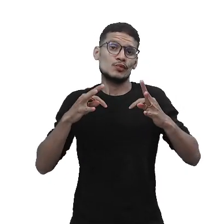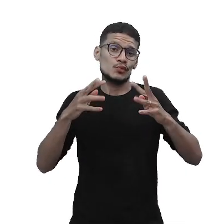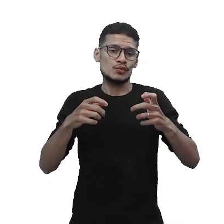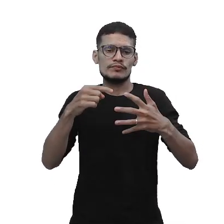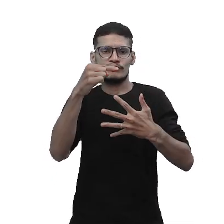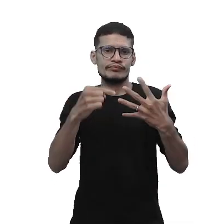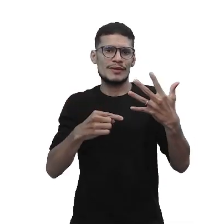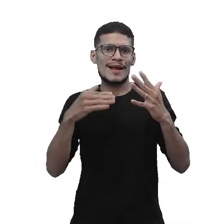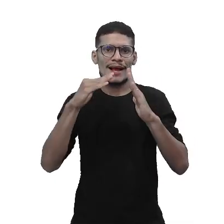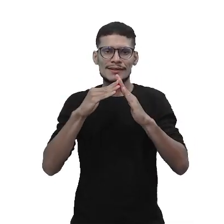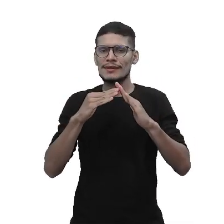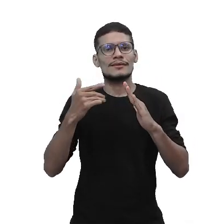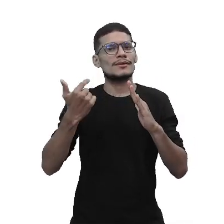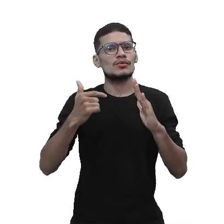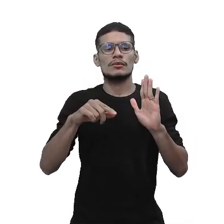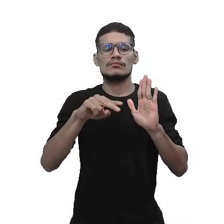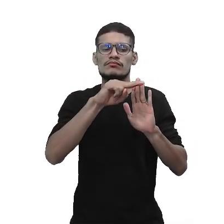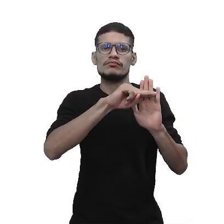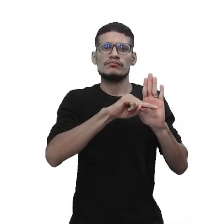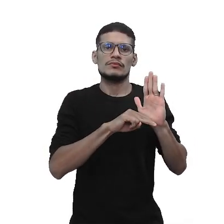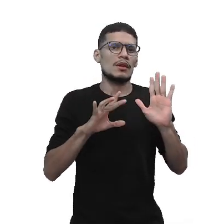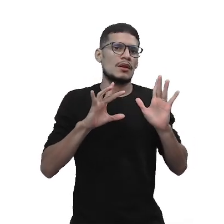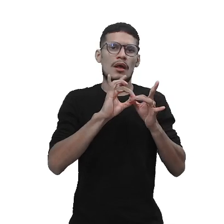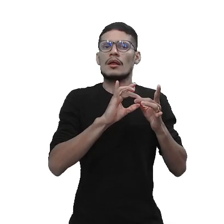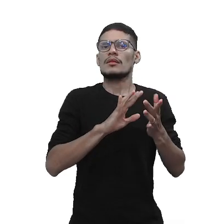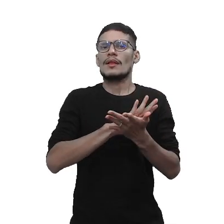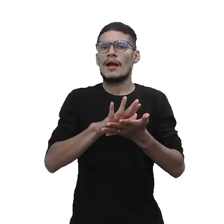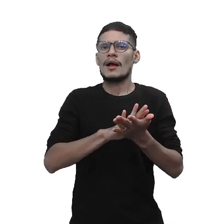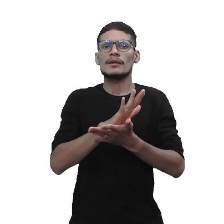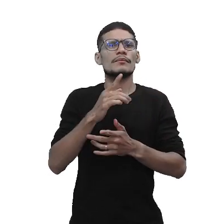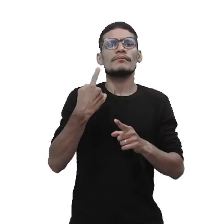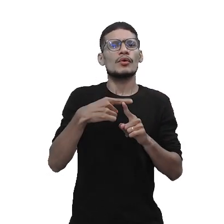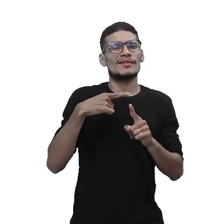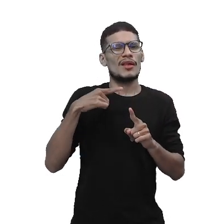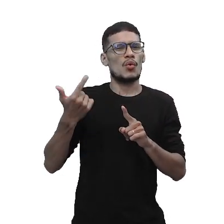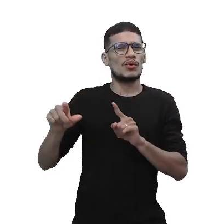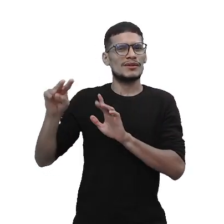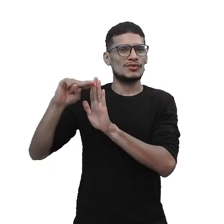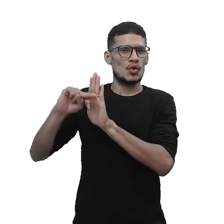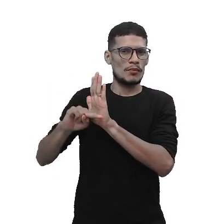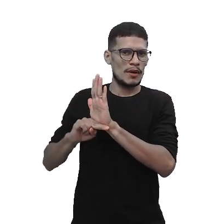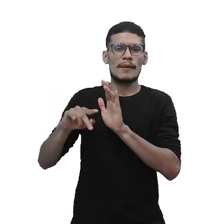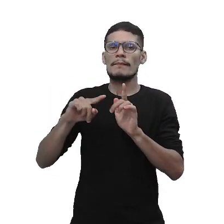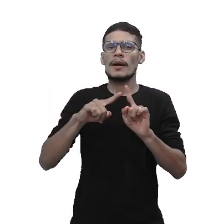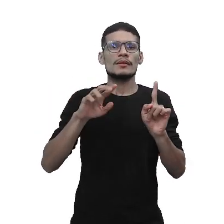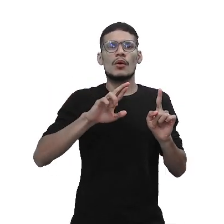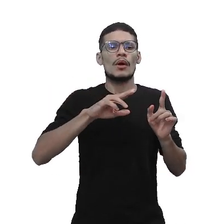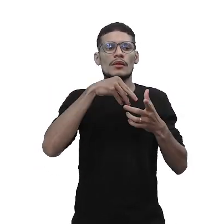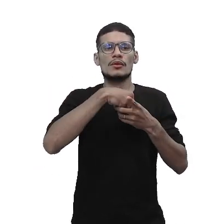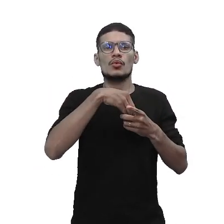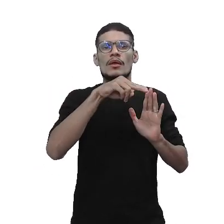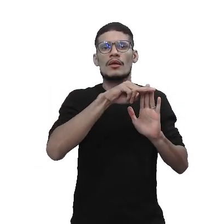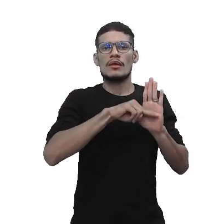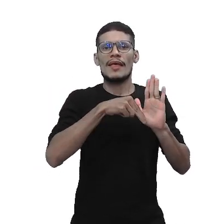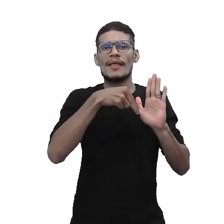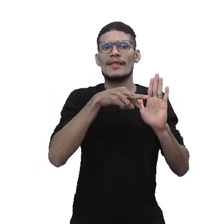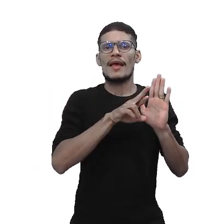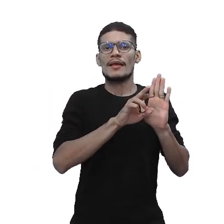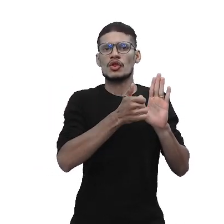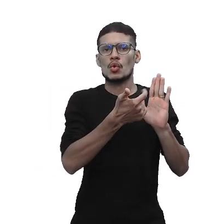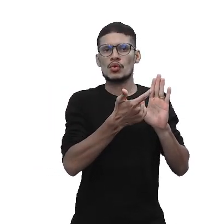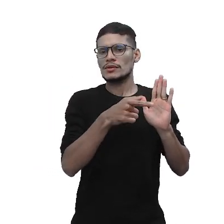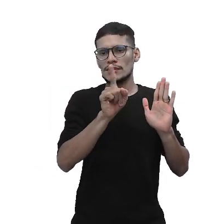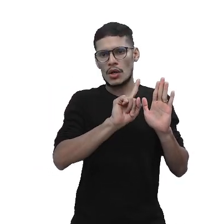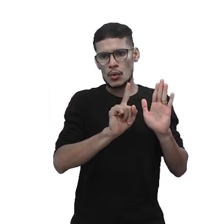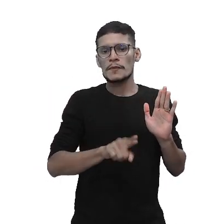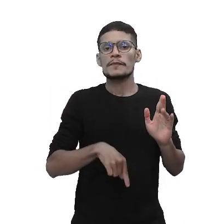normas. Ele vai ter, no caso, as particularidades deles, que eles vão ter que obedecer, mas está fora da NR12. Na imagem número 2, a